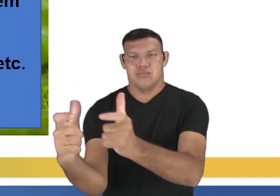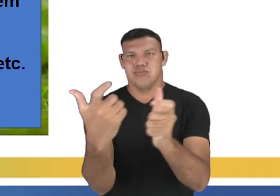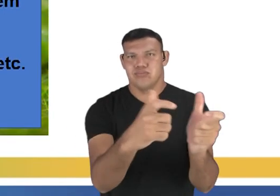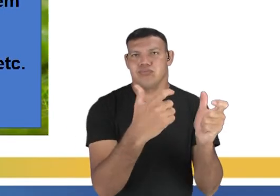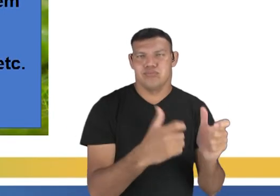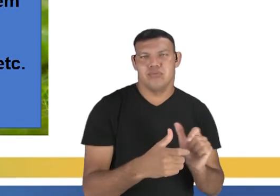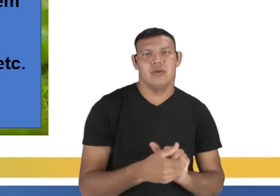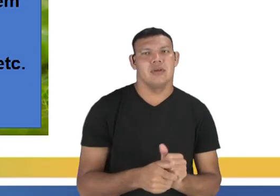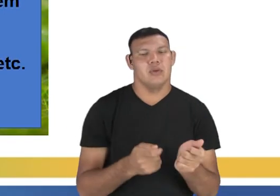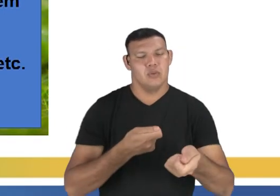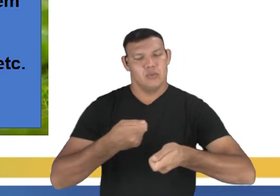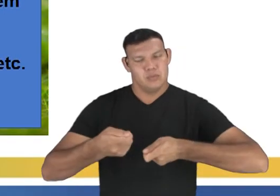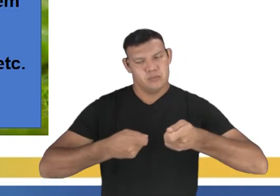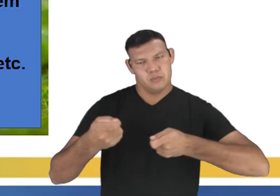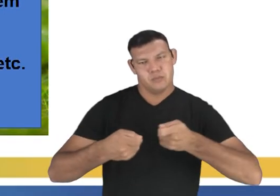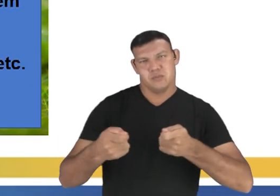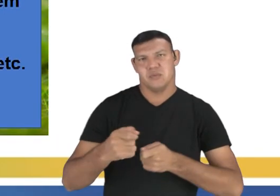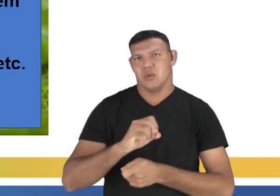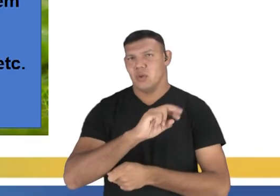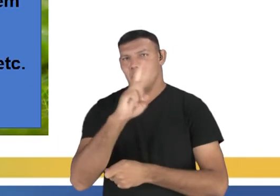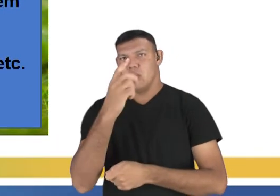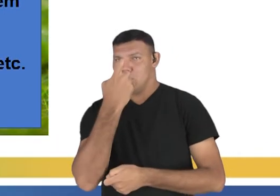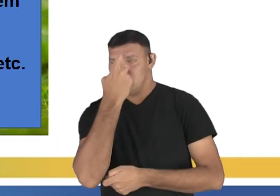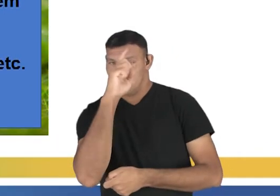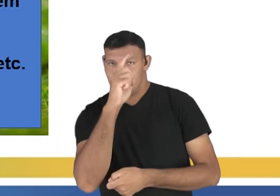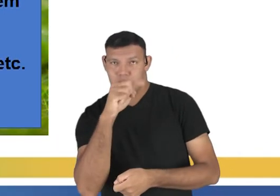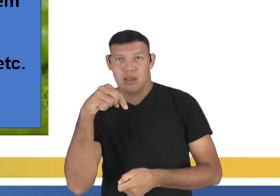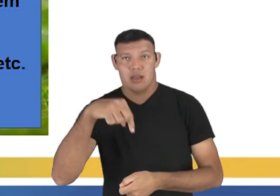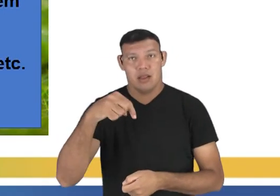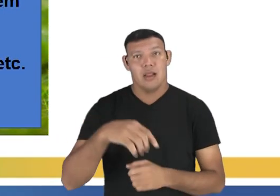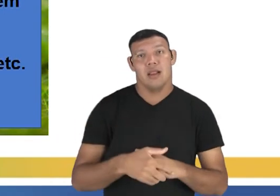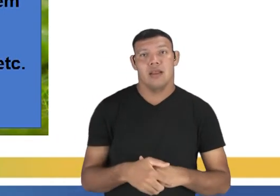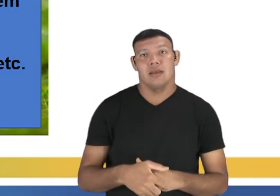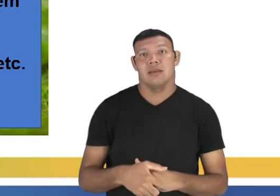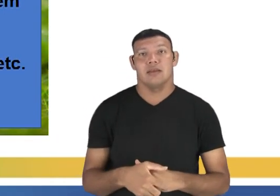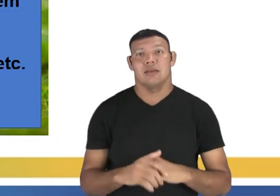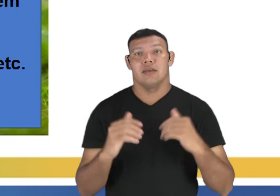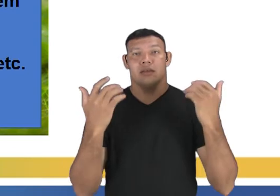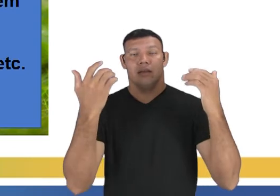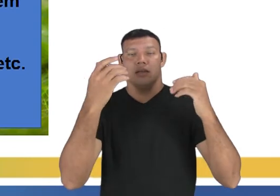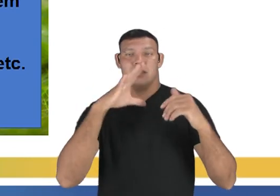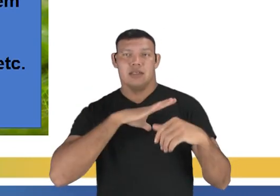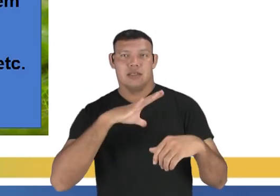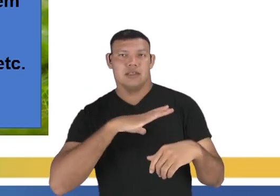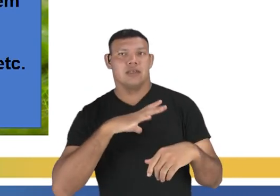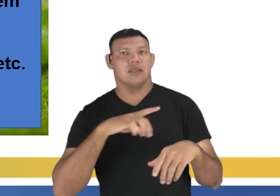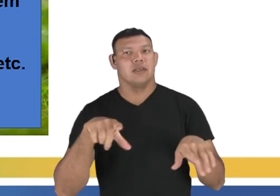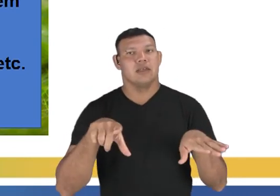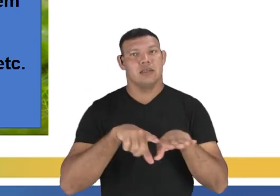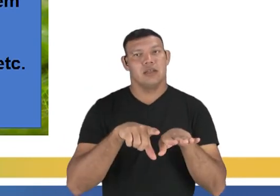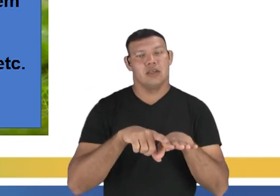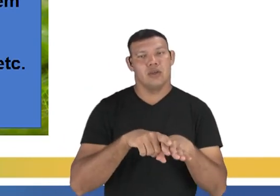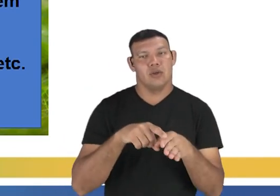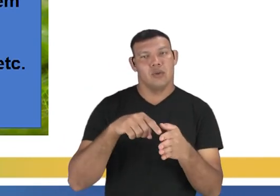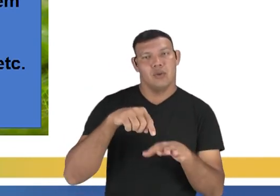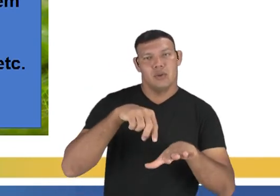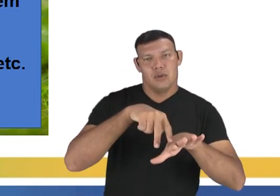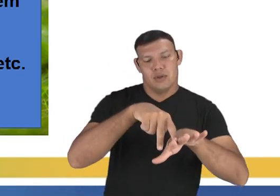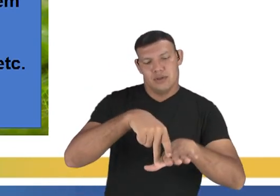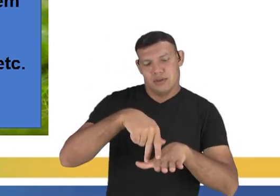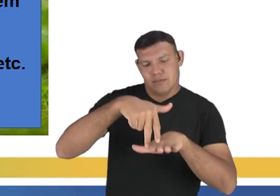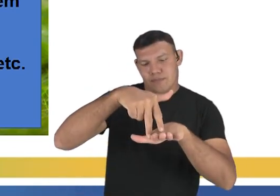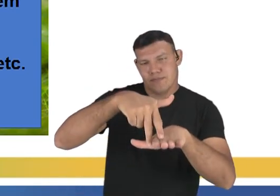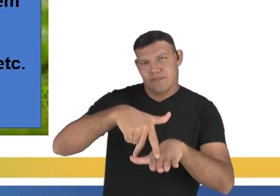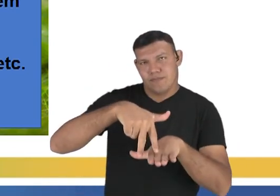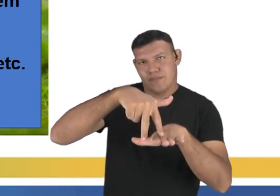artificiais ou controlados. Por exemplo, aqui na nossa cidade nós temos o famoso skate park, né? Onde uma juventude se reúne para